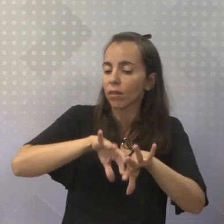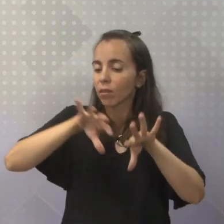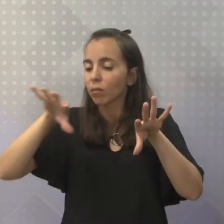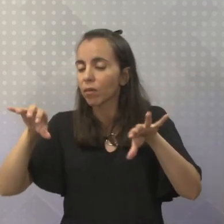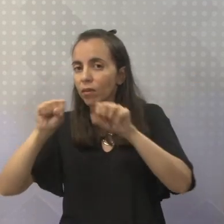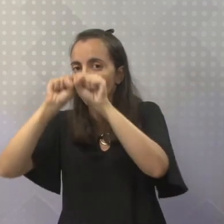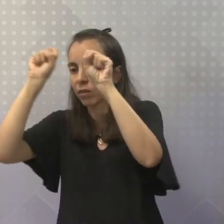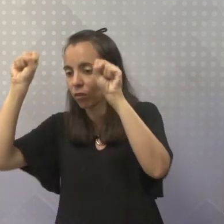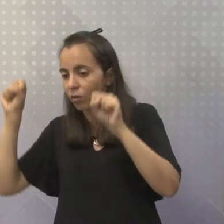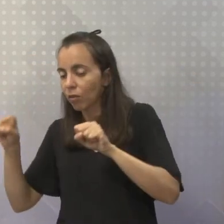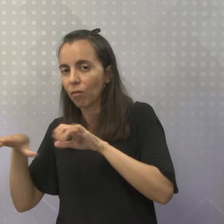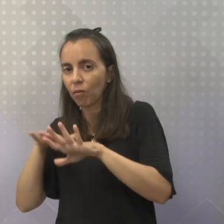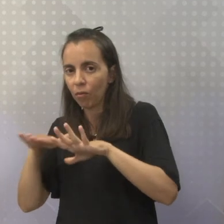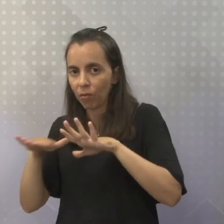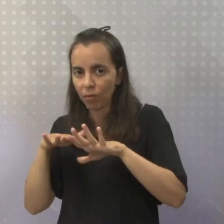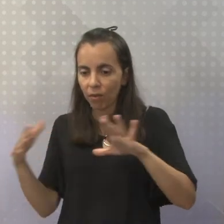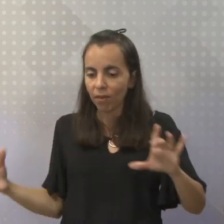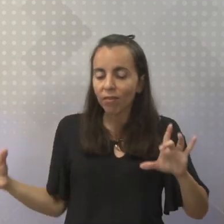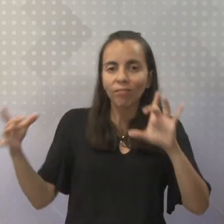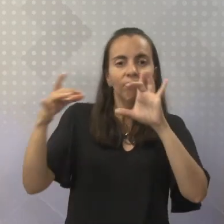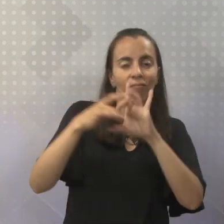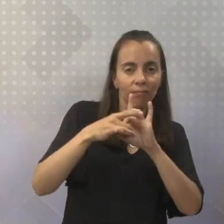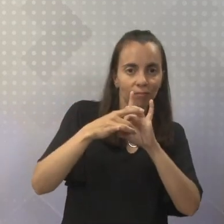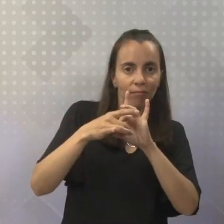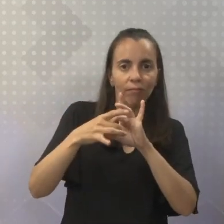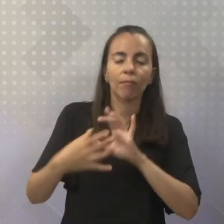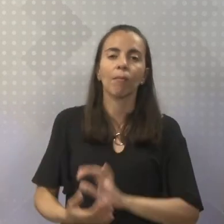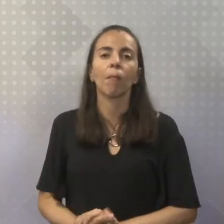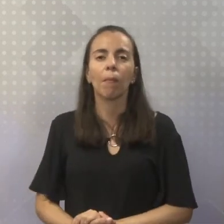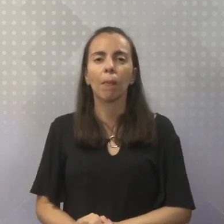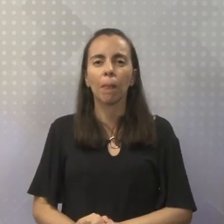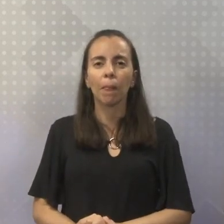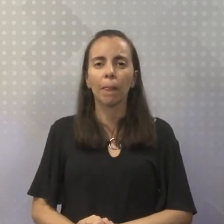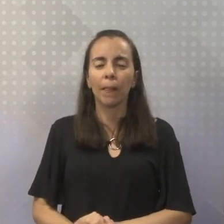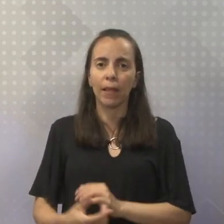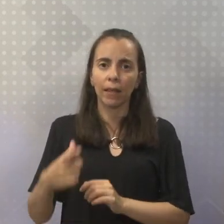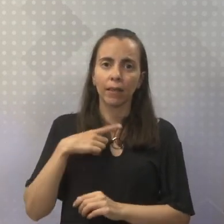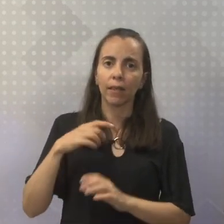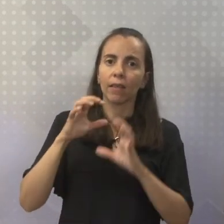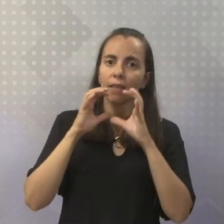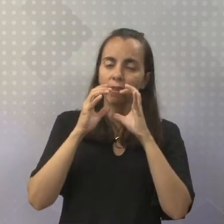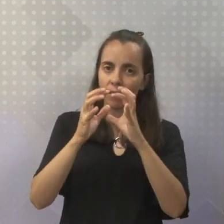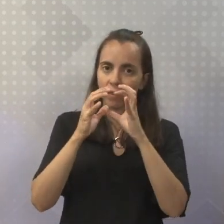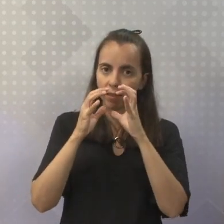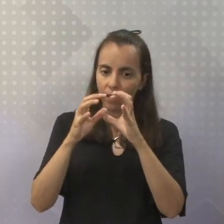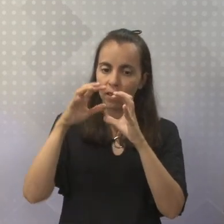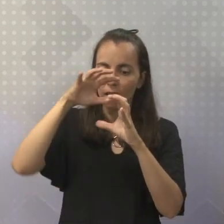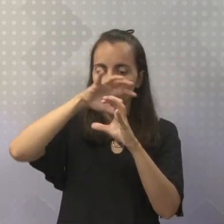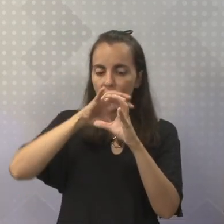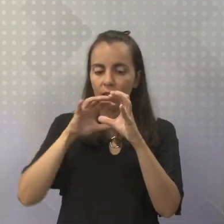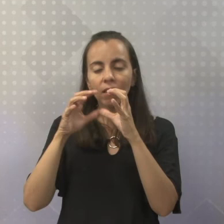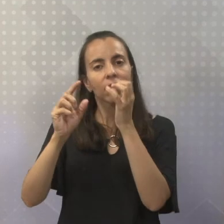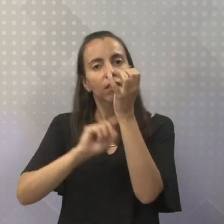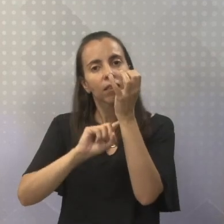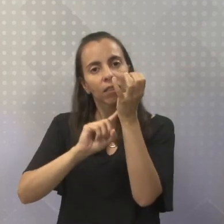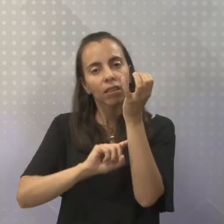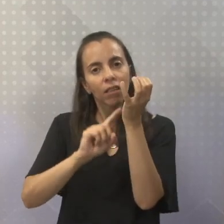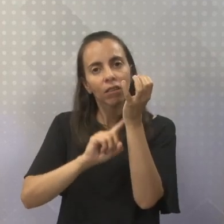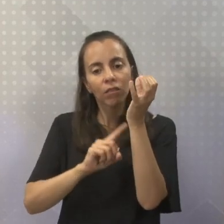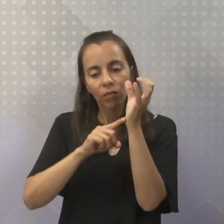conjunto, como o sistema nervoso, formado, como eu já falei, com cérebro e nervos, ele envia os